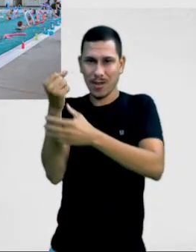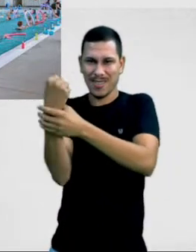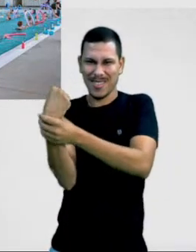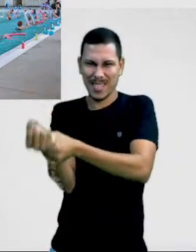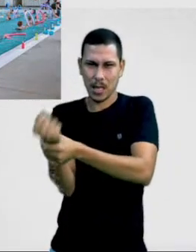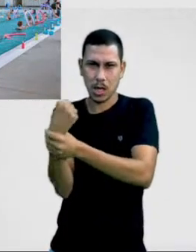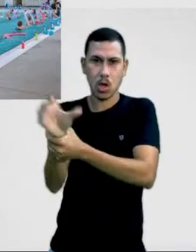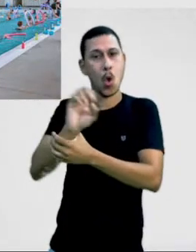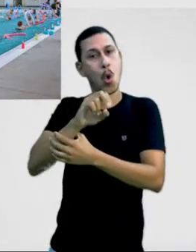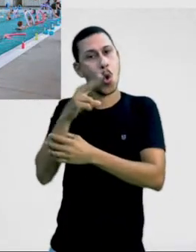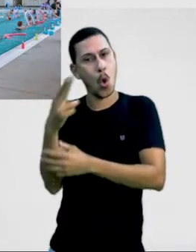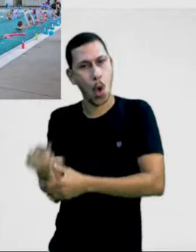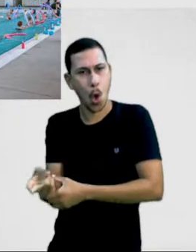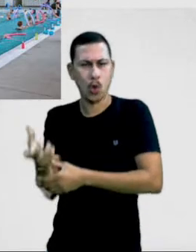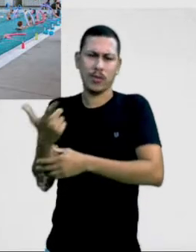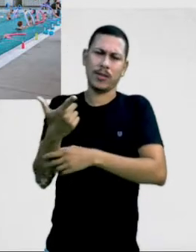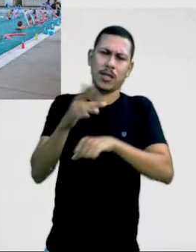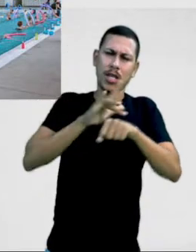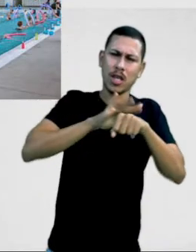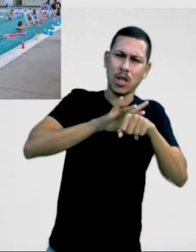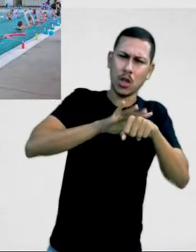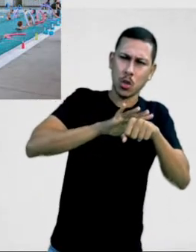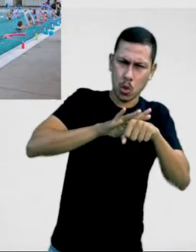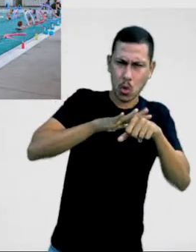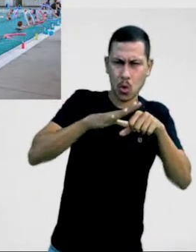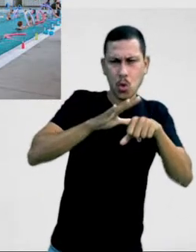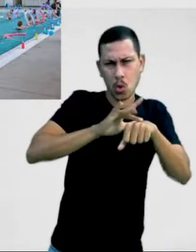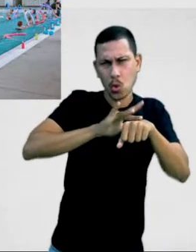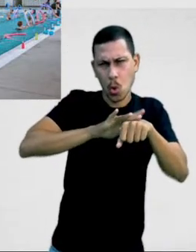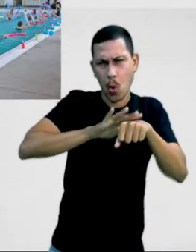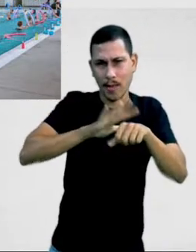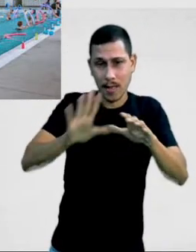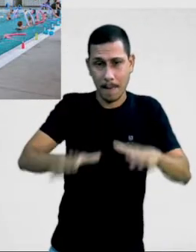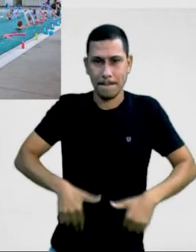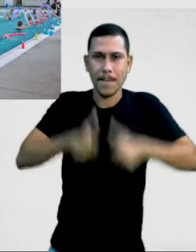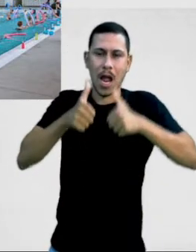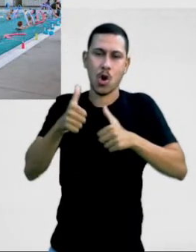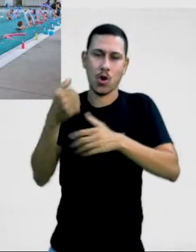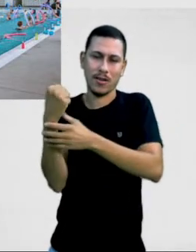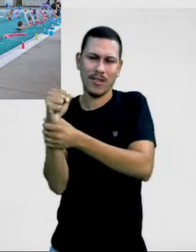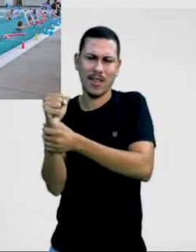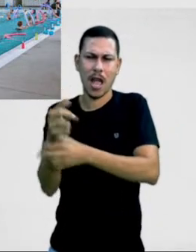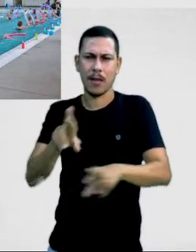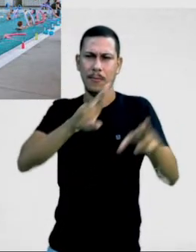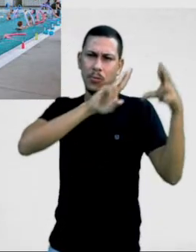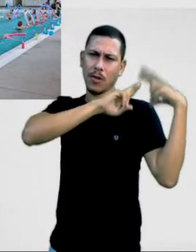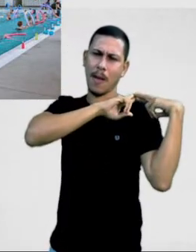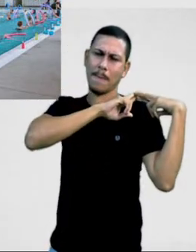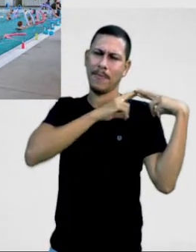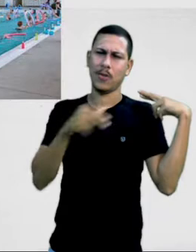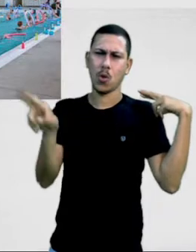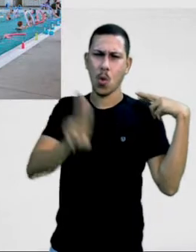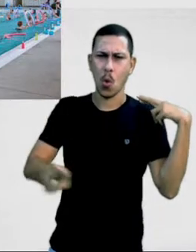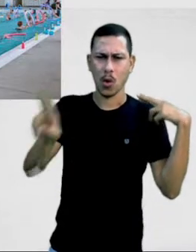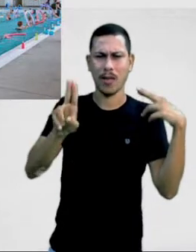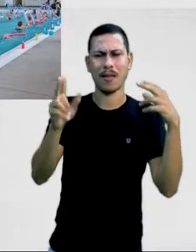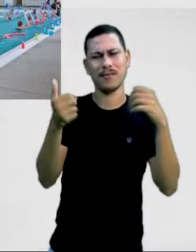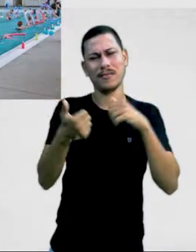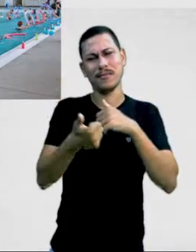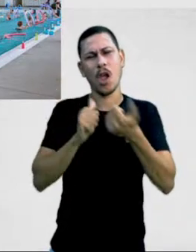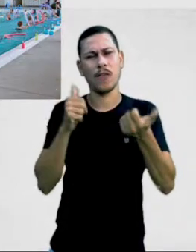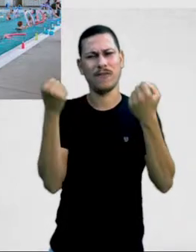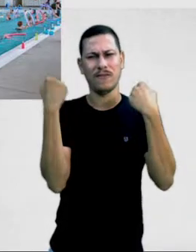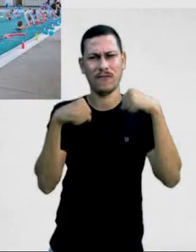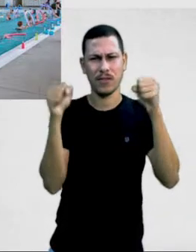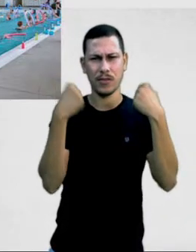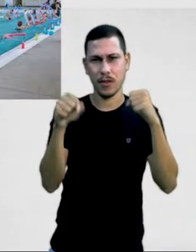de reabilitação, tá? Para alguns casos, elas são responsáveis pela utilização de exercício para prevenção ou para tratamento